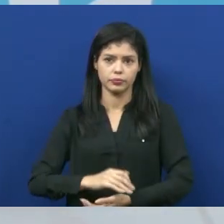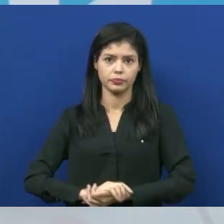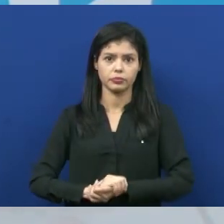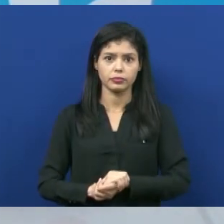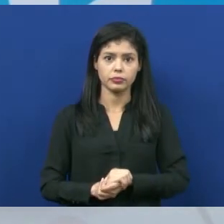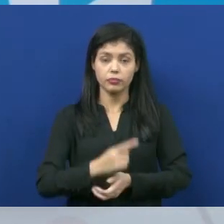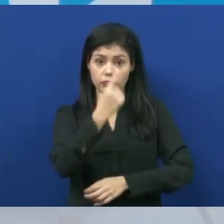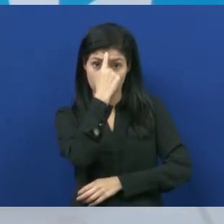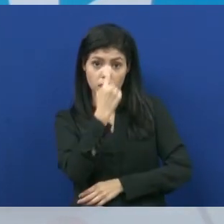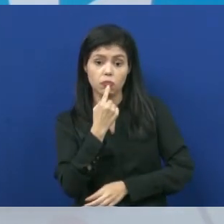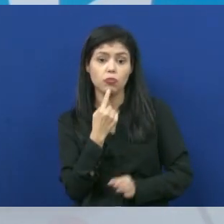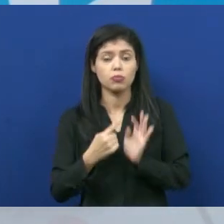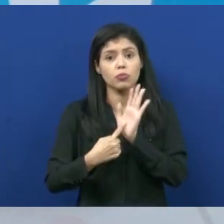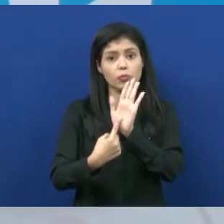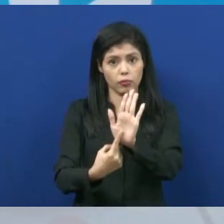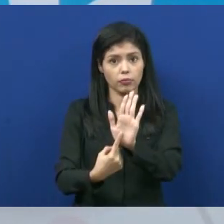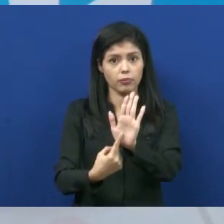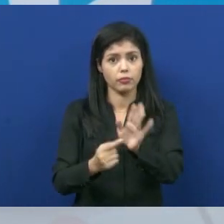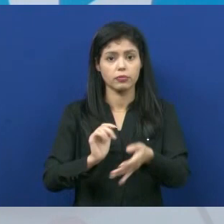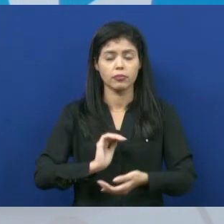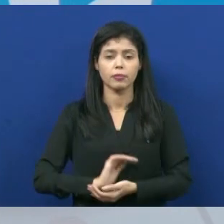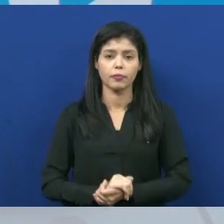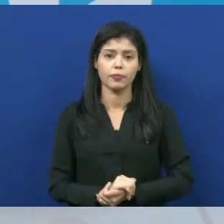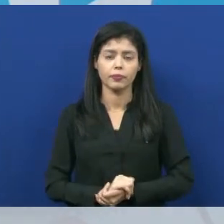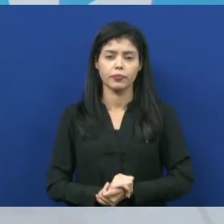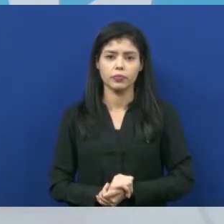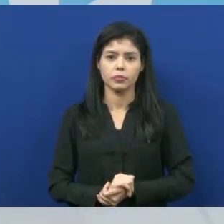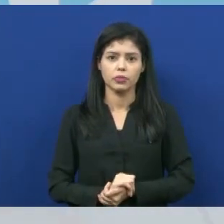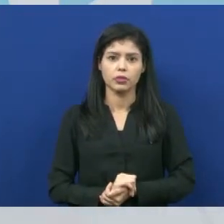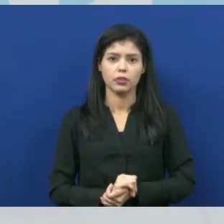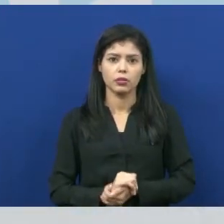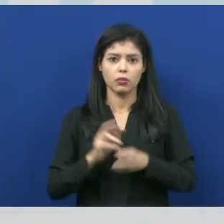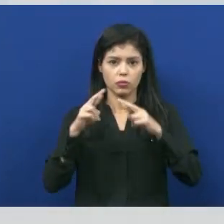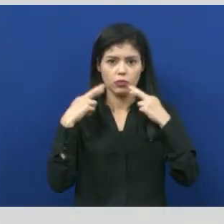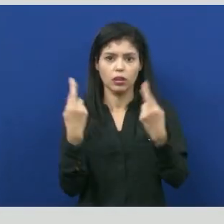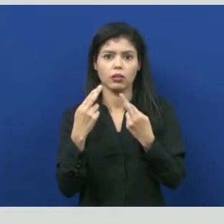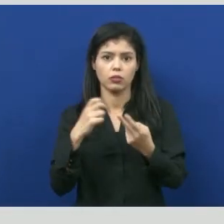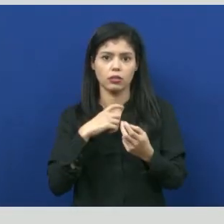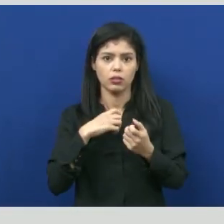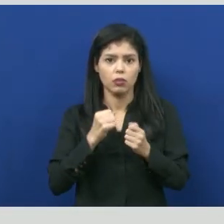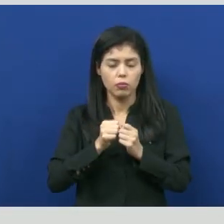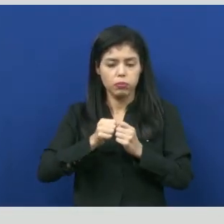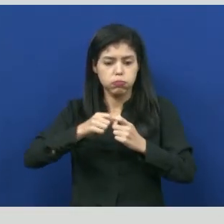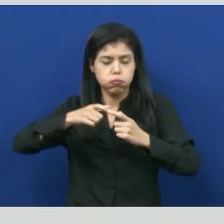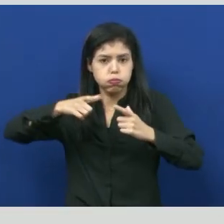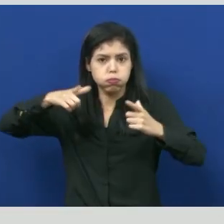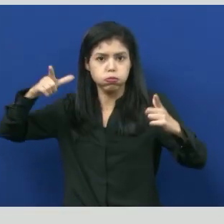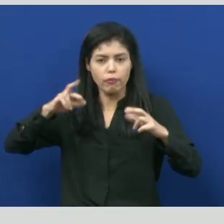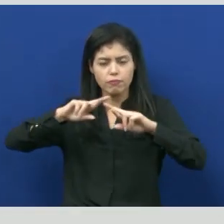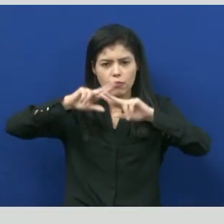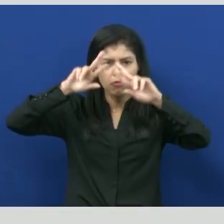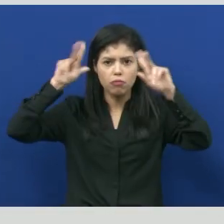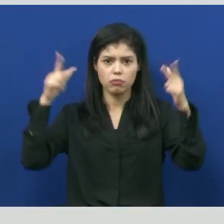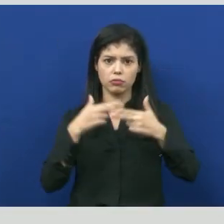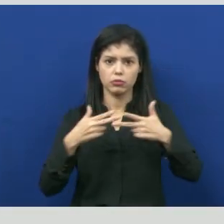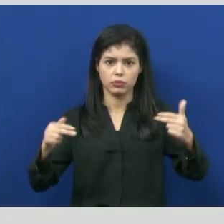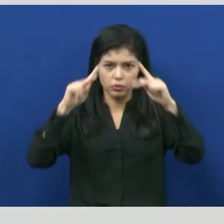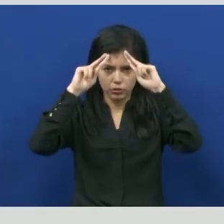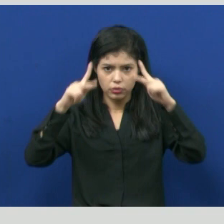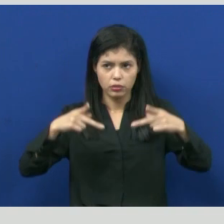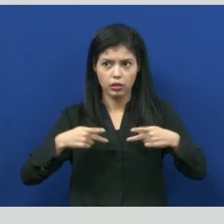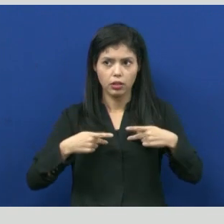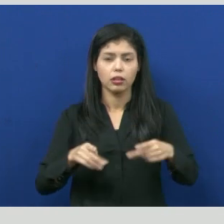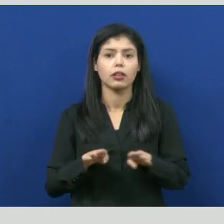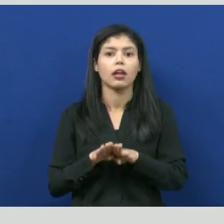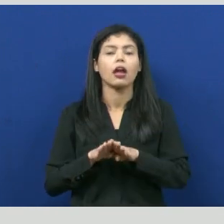A figura mostra que no reino nós temos uma diversidade de seres